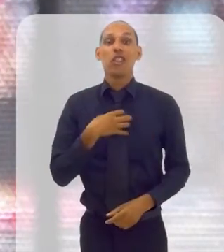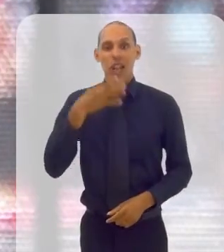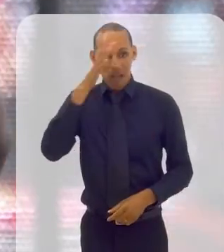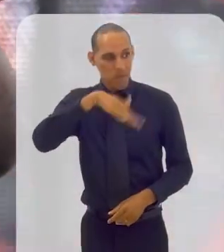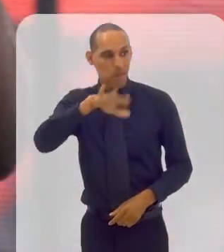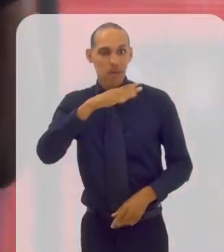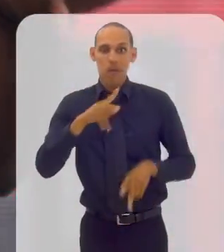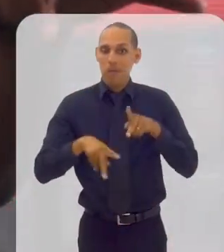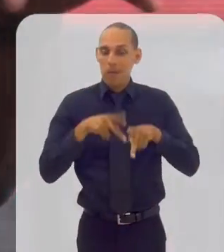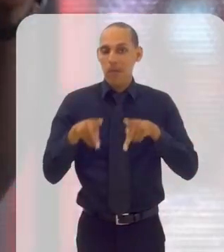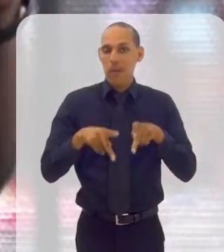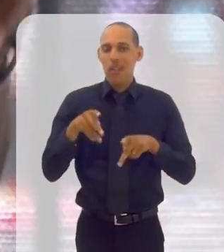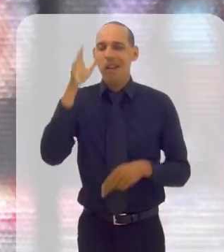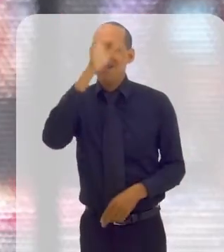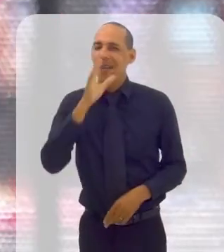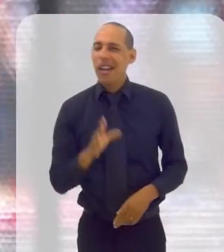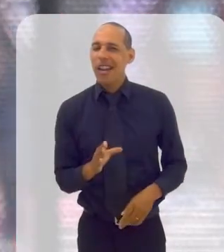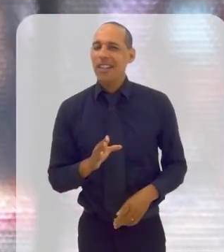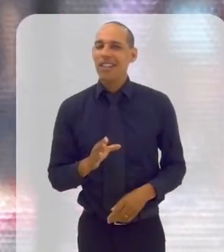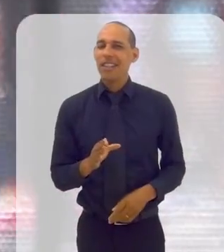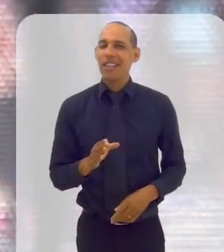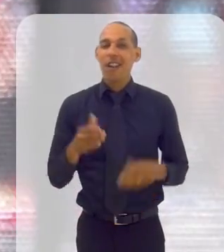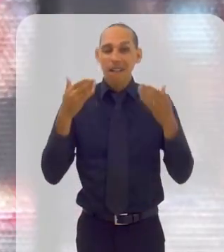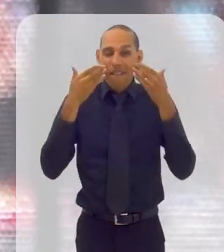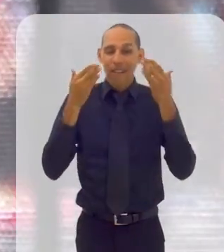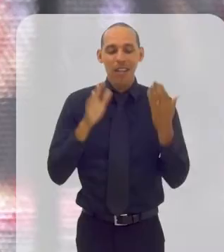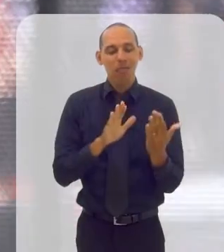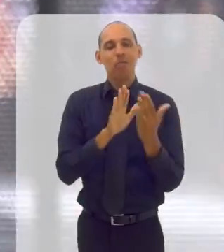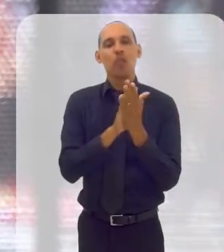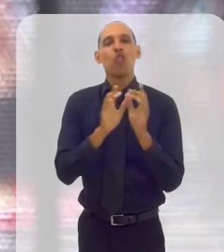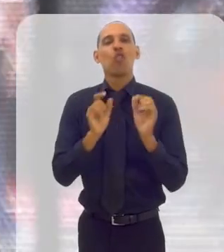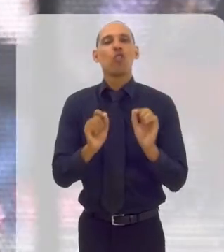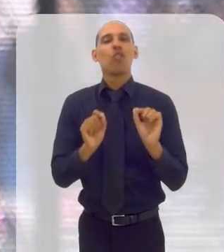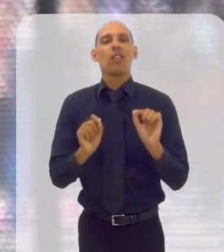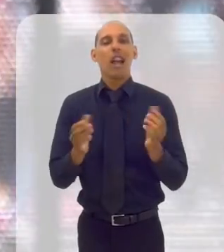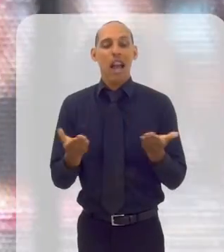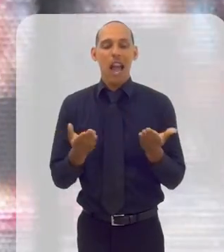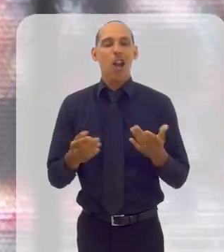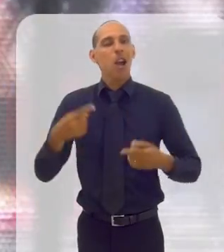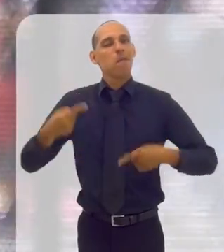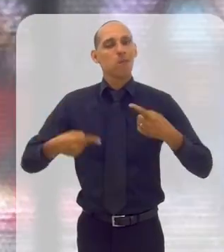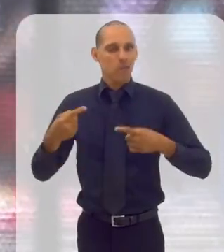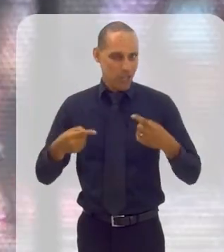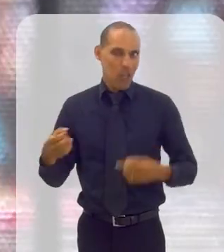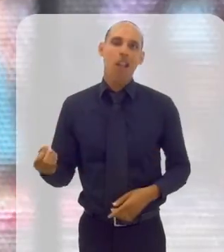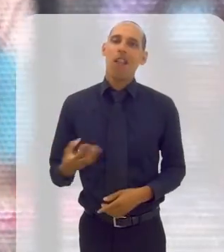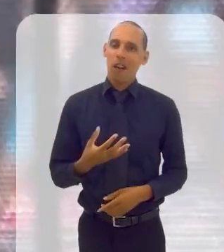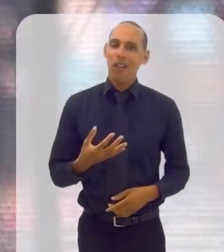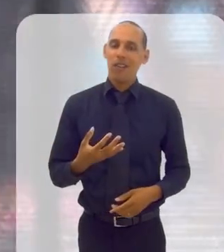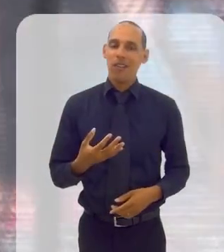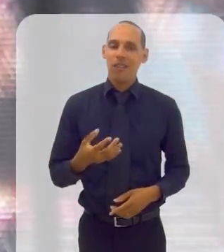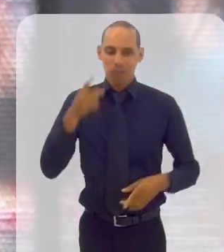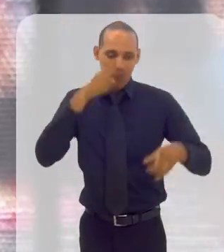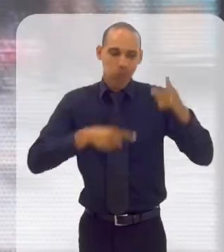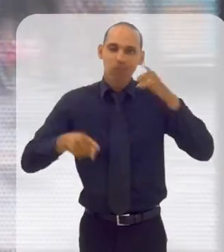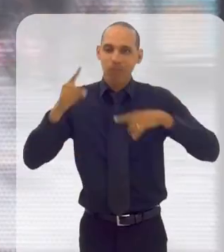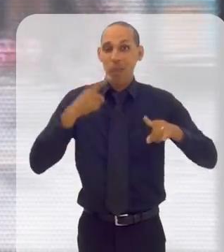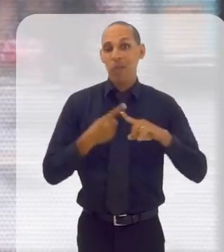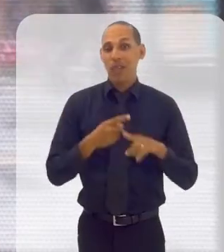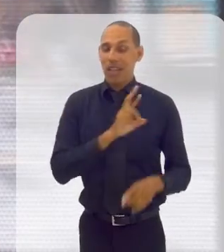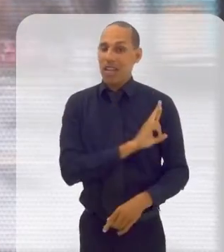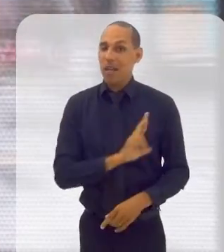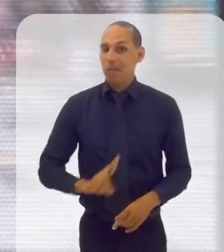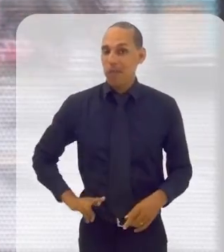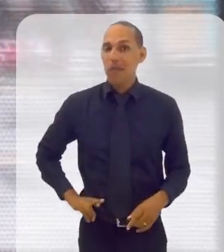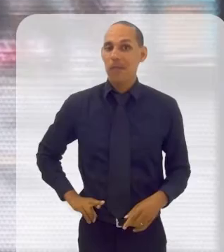a forma como a população, como o Brasil, vai encarar o regime político que vai estar dominando naquele momento. Porque